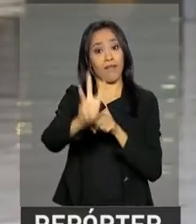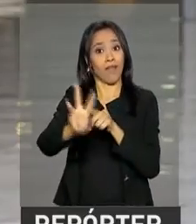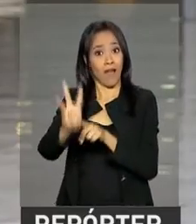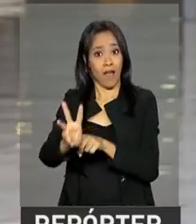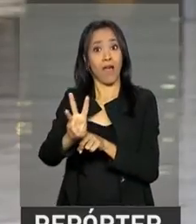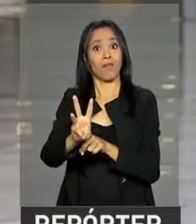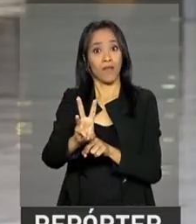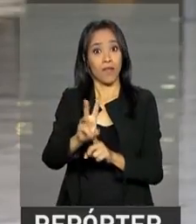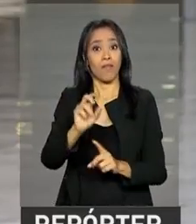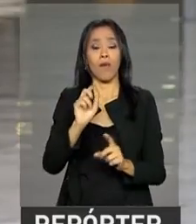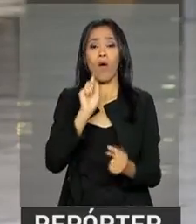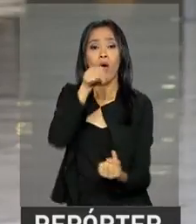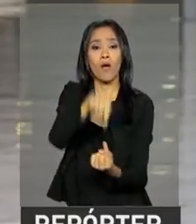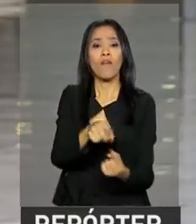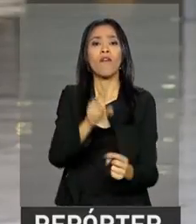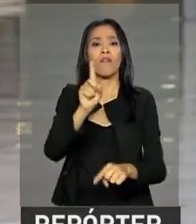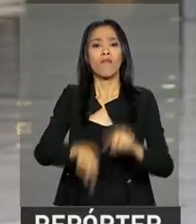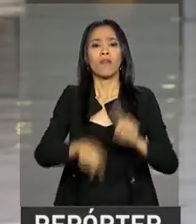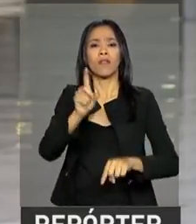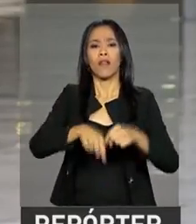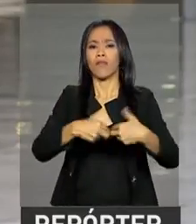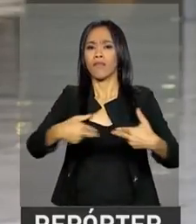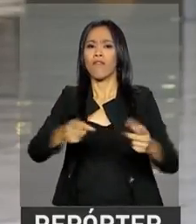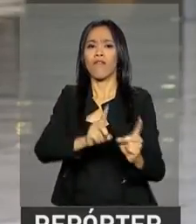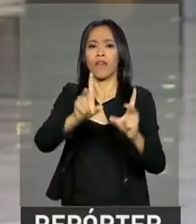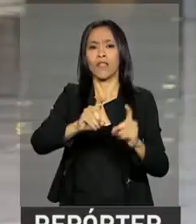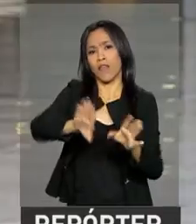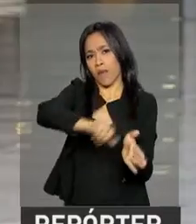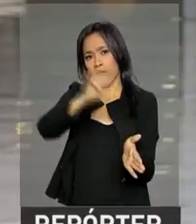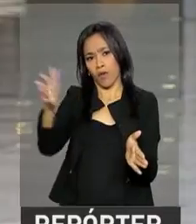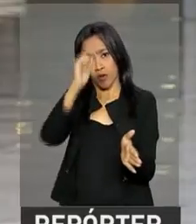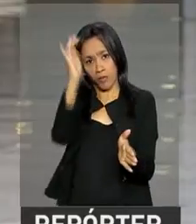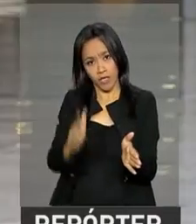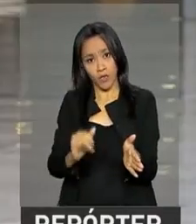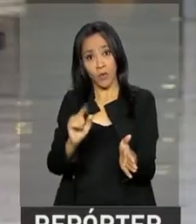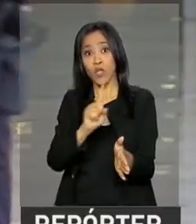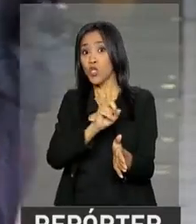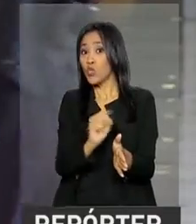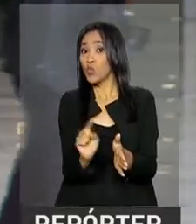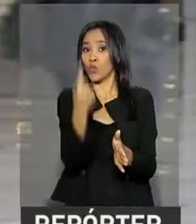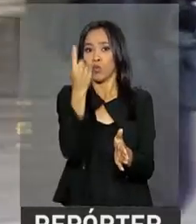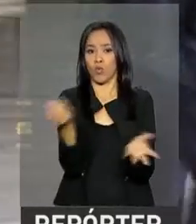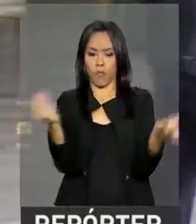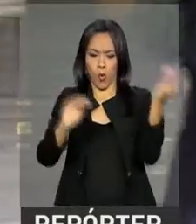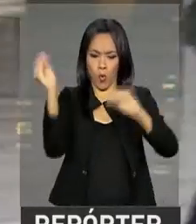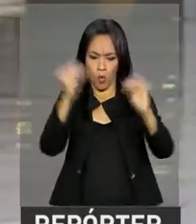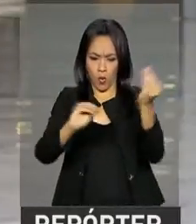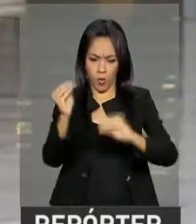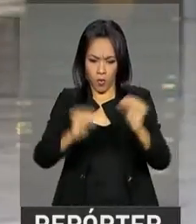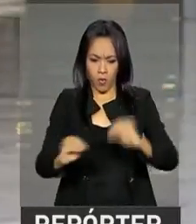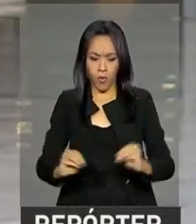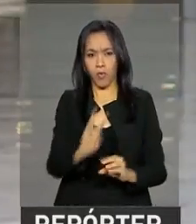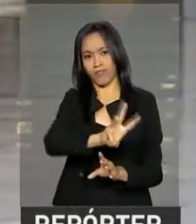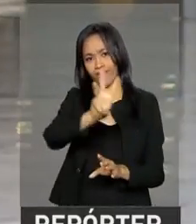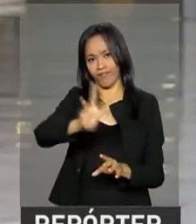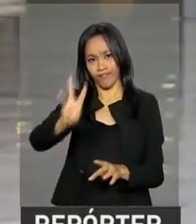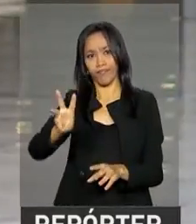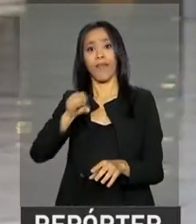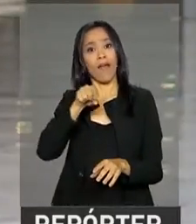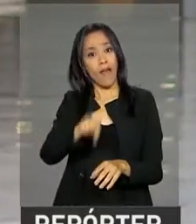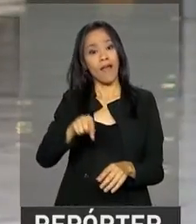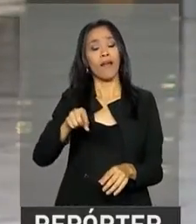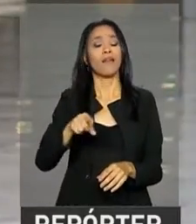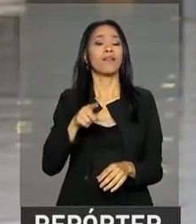que está sendo chamada, como você falou, de novo processo de exportações. Olha, Leandro, o Portal Único do Comércio Exterior é a